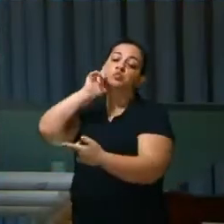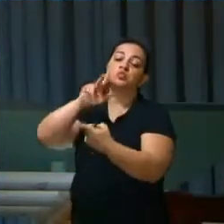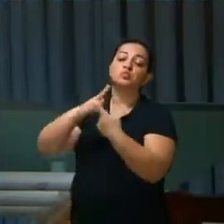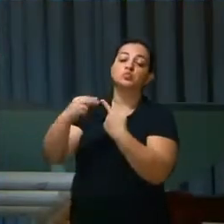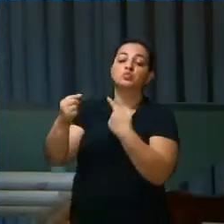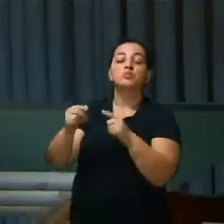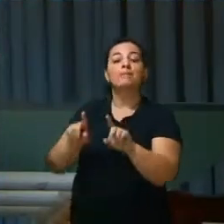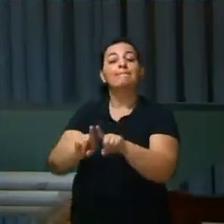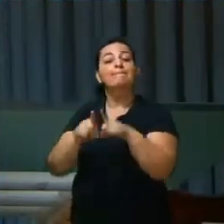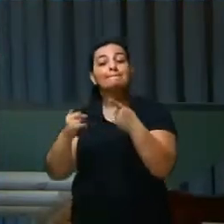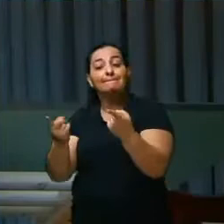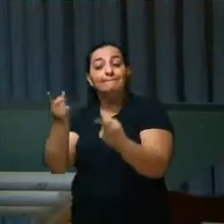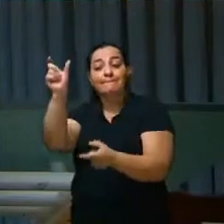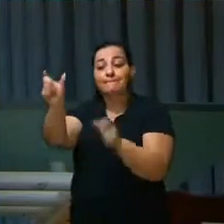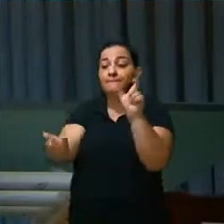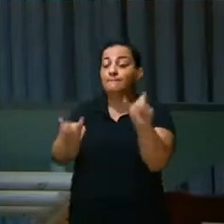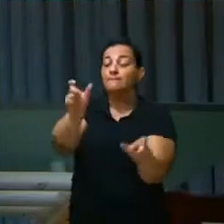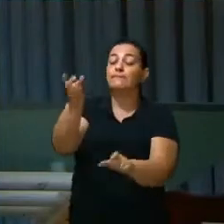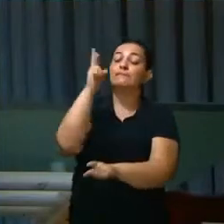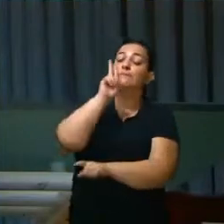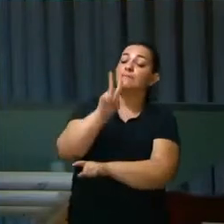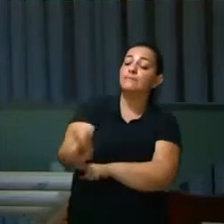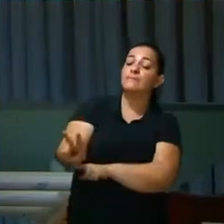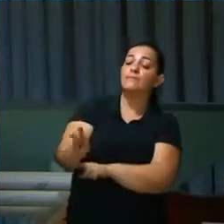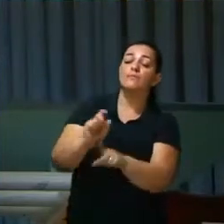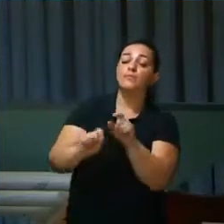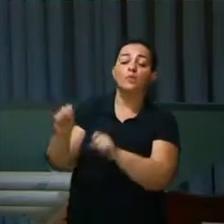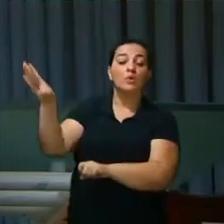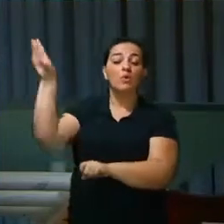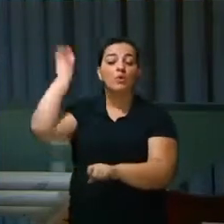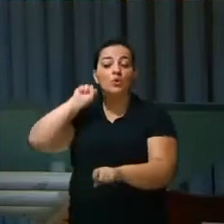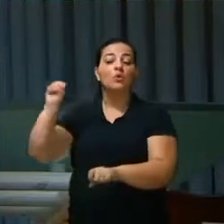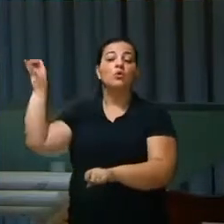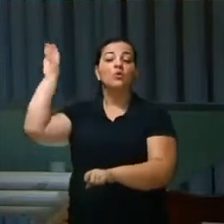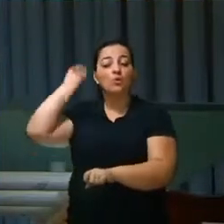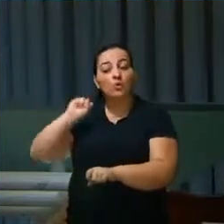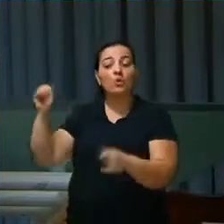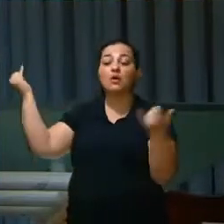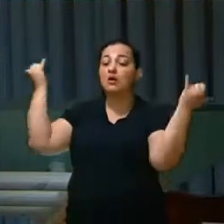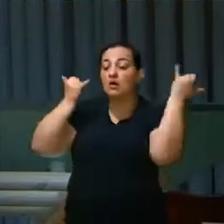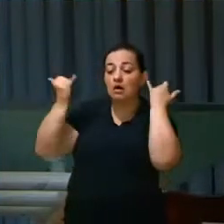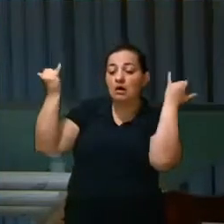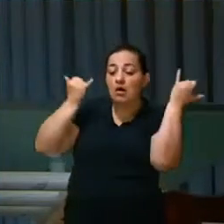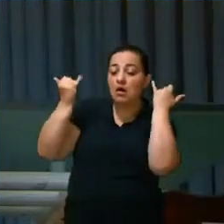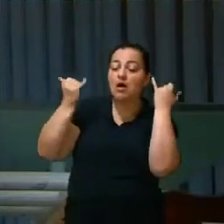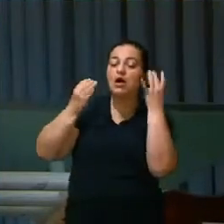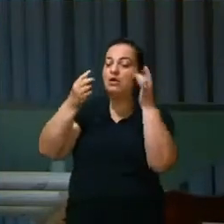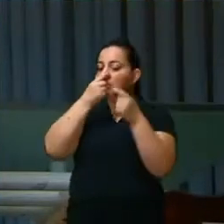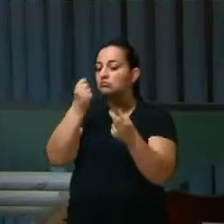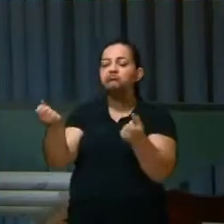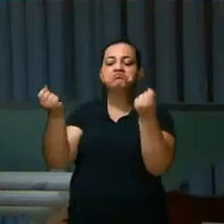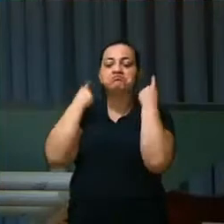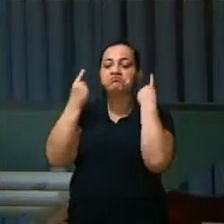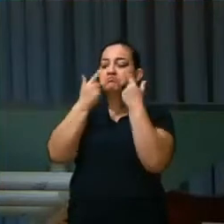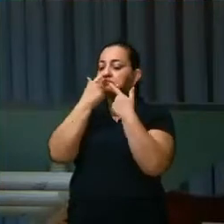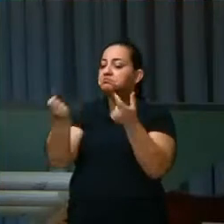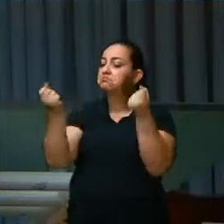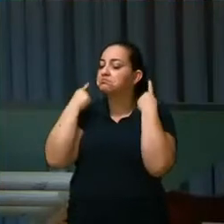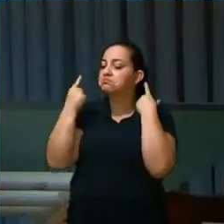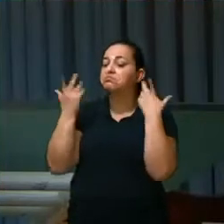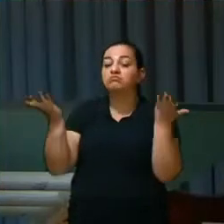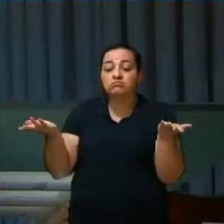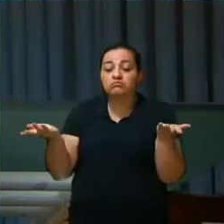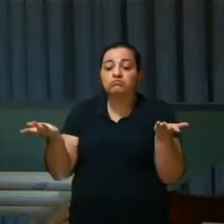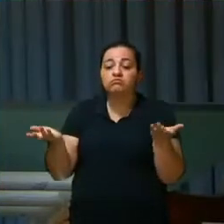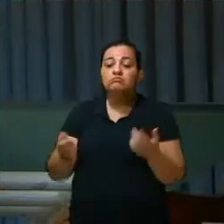é mas aquele que ele viu queria ouvir ouvir não iria dar atenção